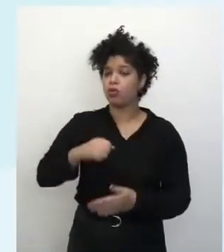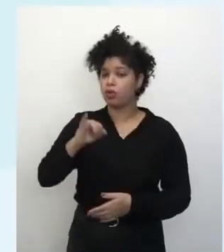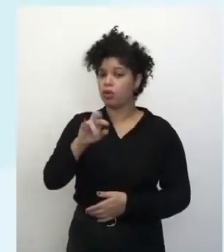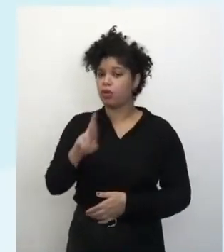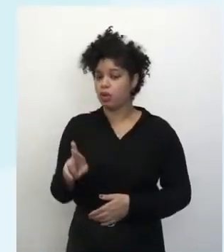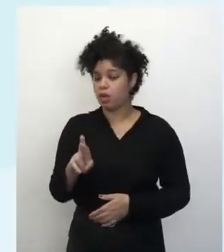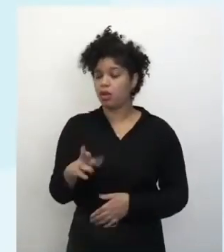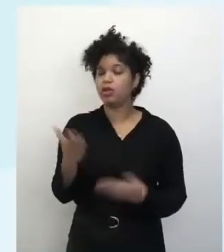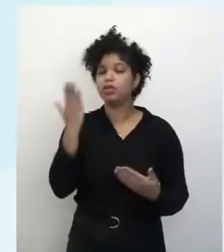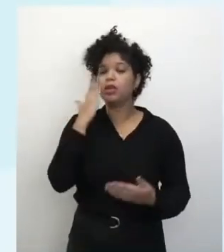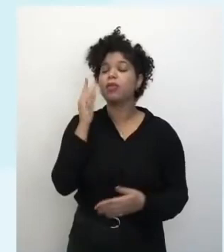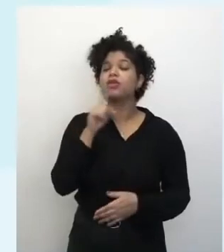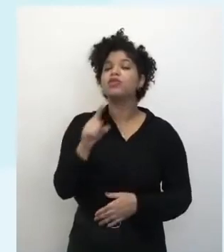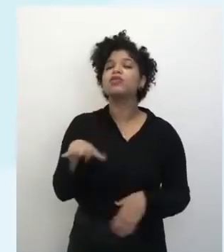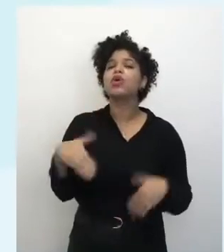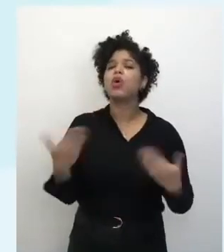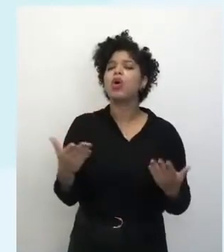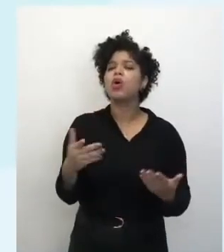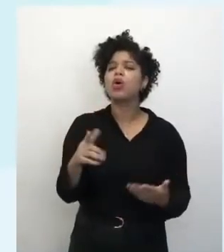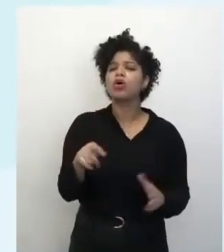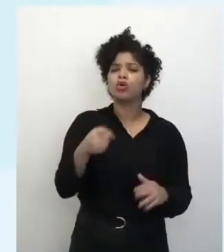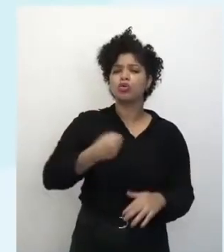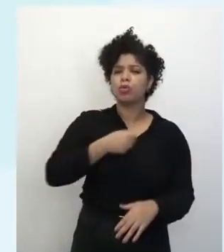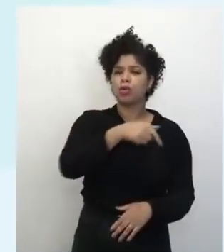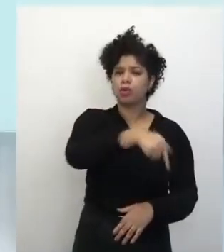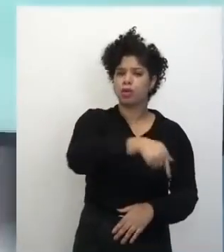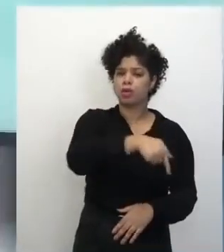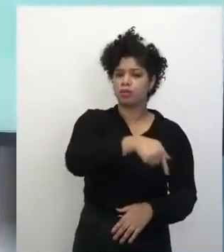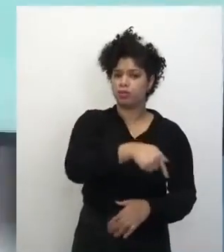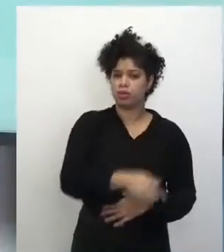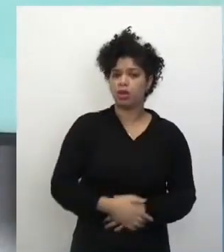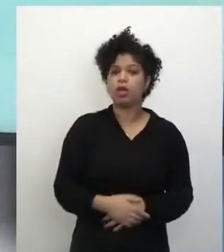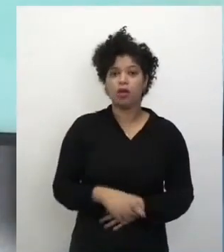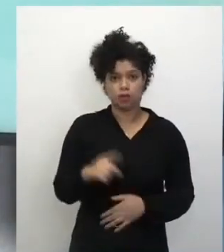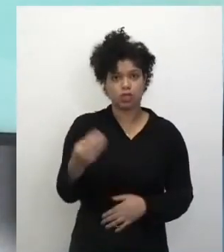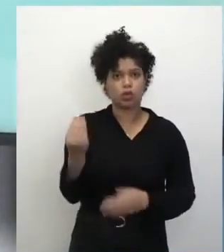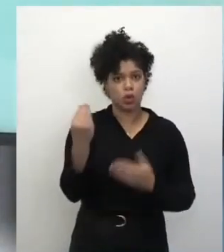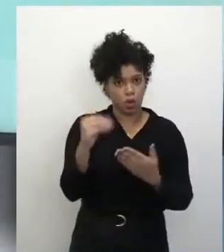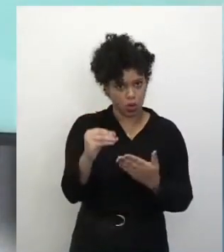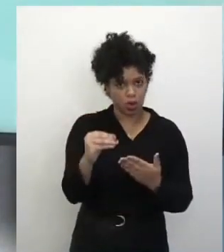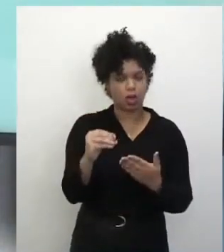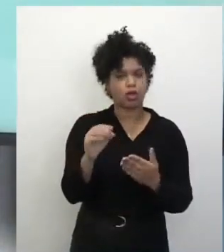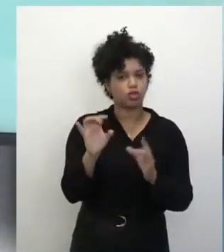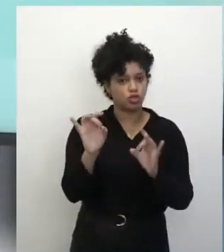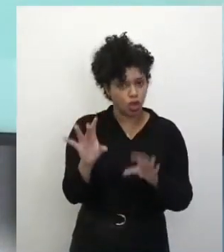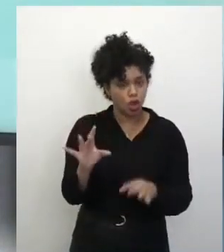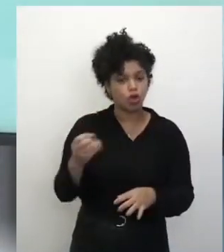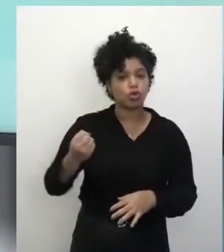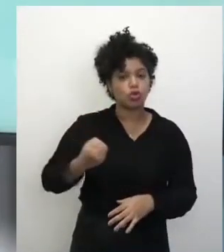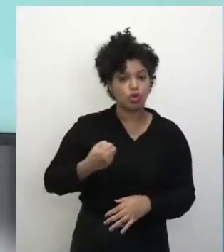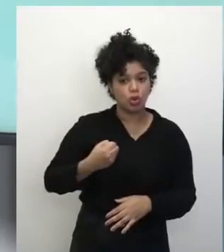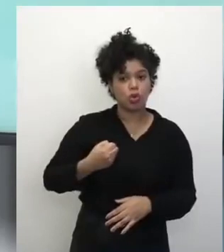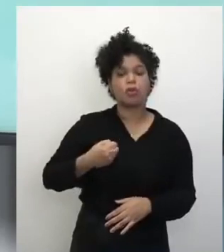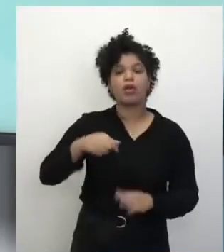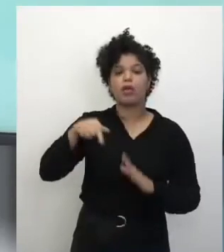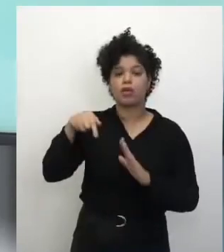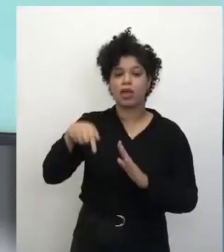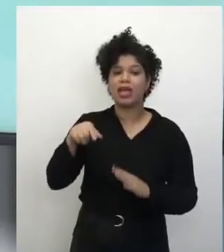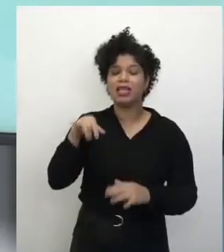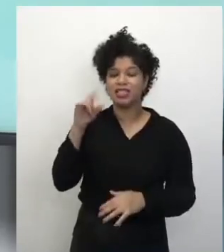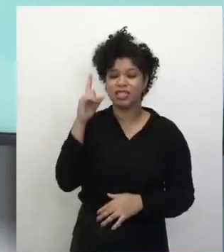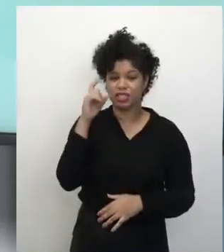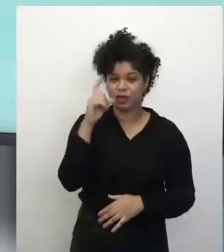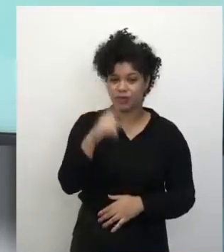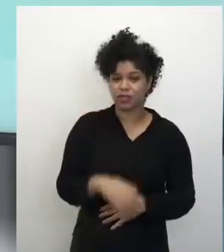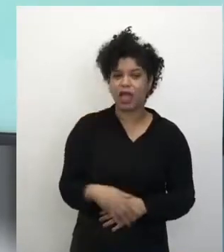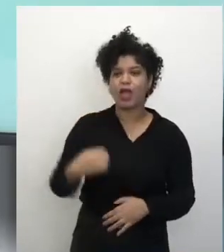de vocês quais são os racionais. Então, no chat, você vai colocar os que são racionais. Se você achar dificuldade em digitar, coloca assim,